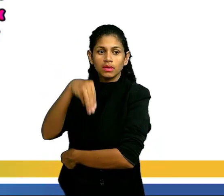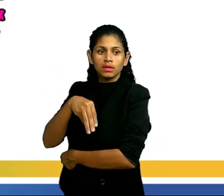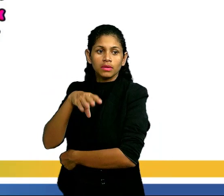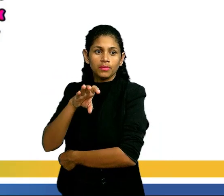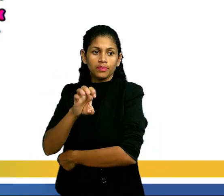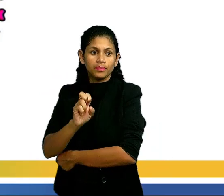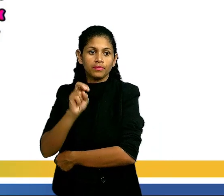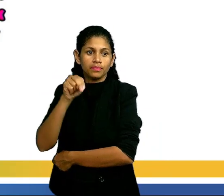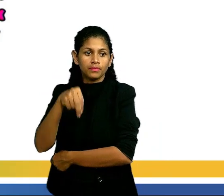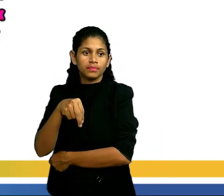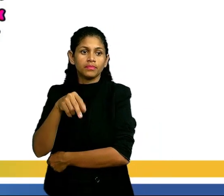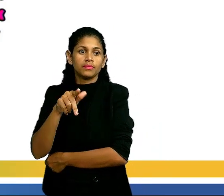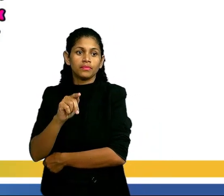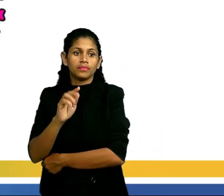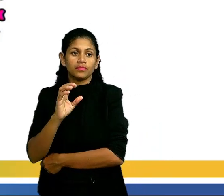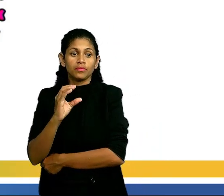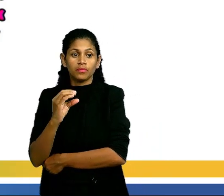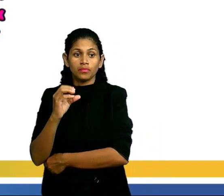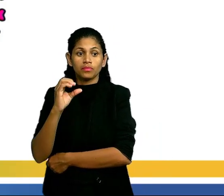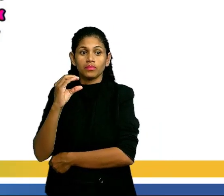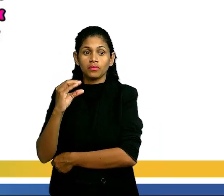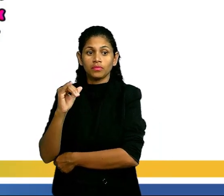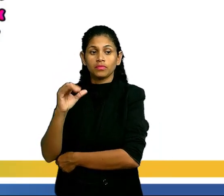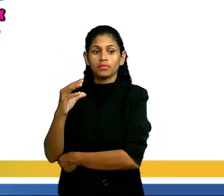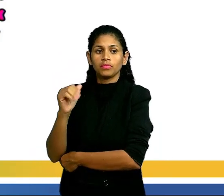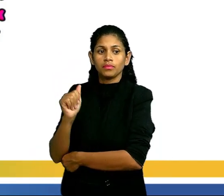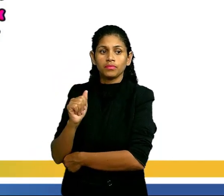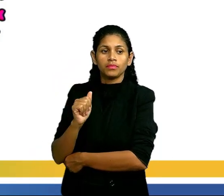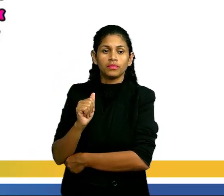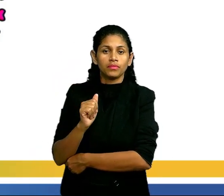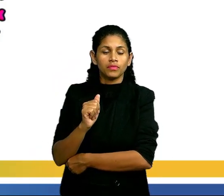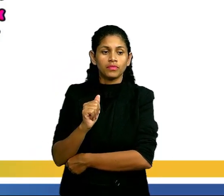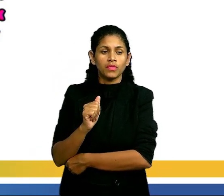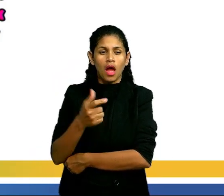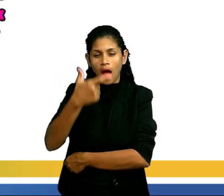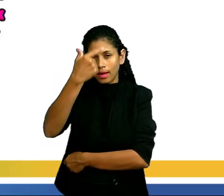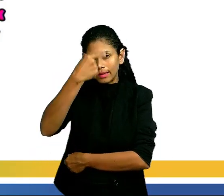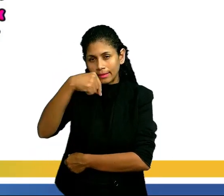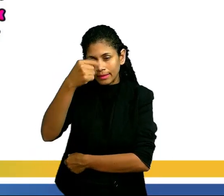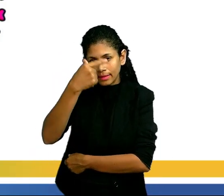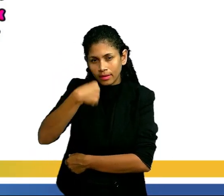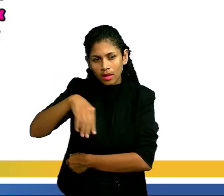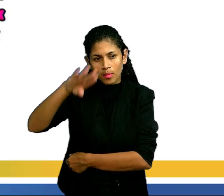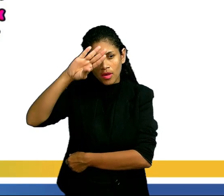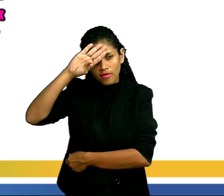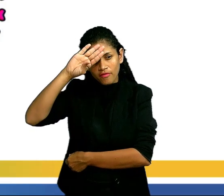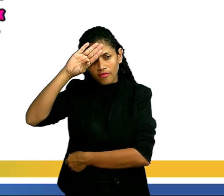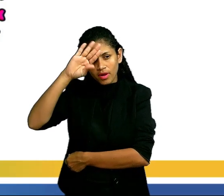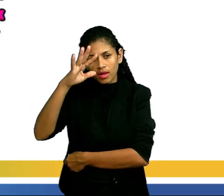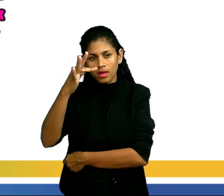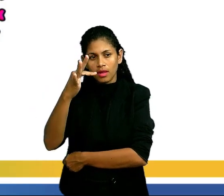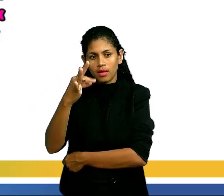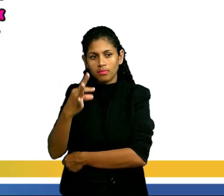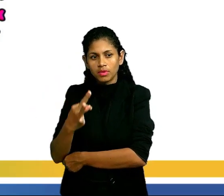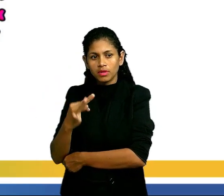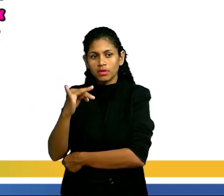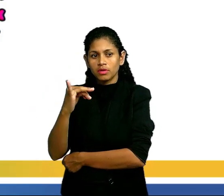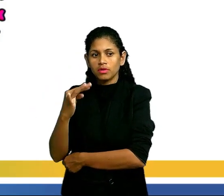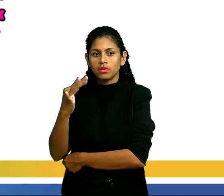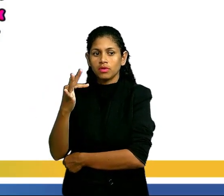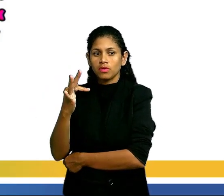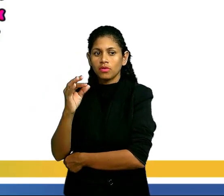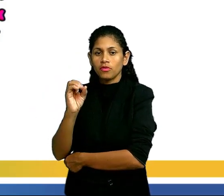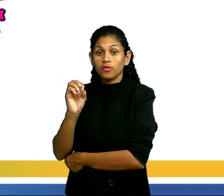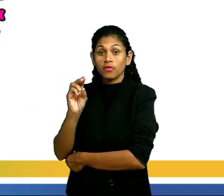meningocócica, tá? Influenza, febre tifoide, perdão, são tudo aí exemplos desse tipo de vacina. Temos